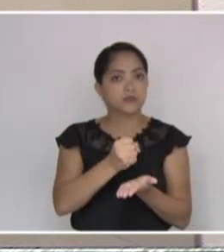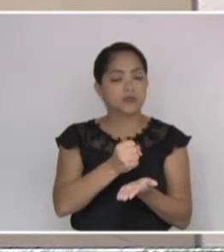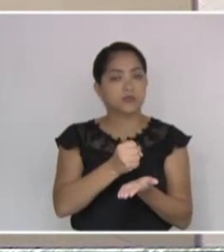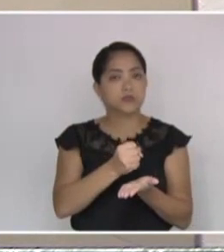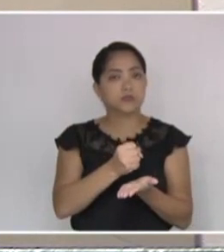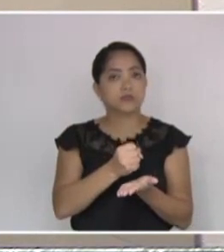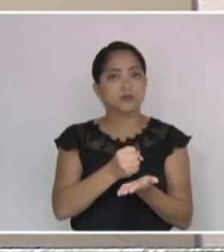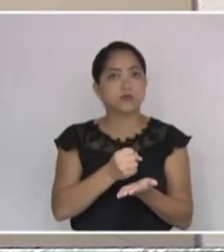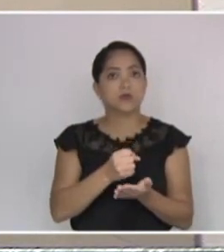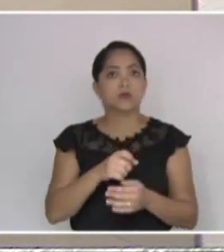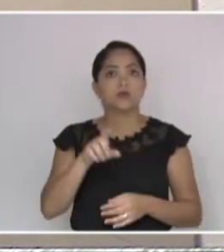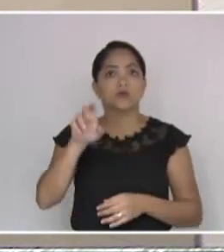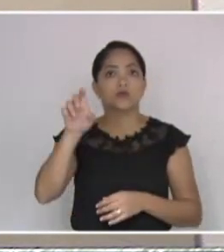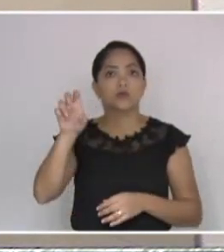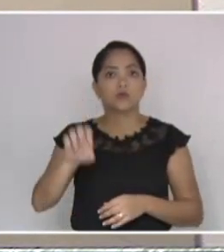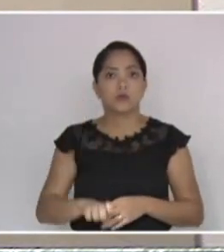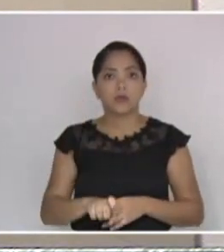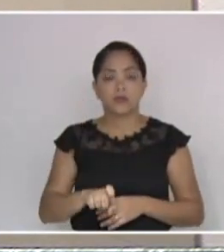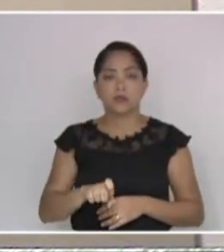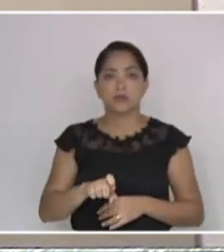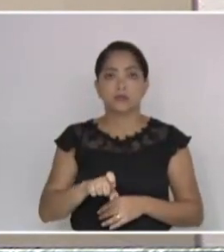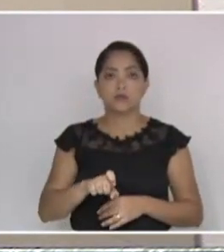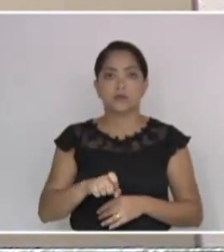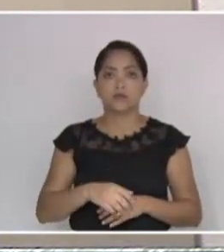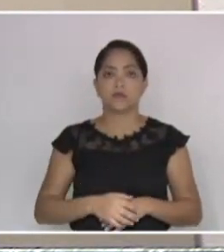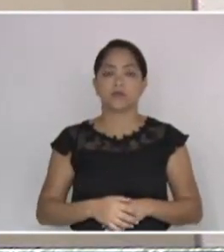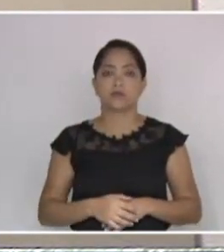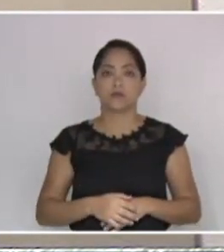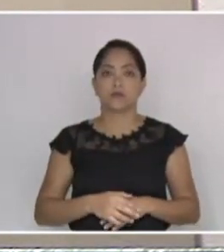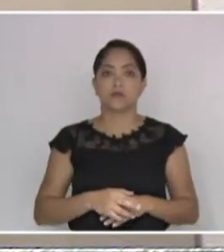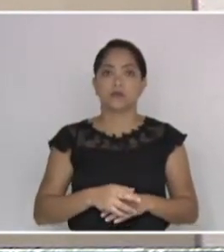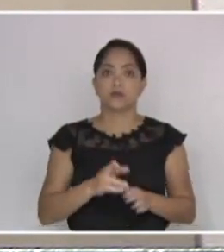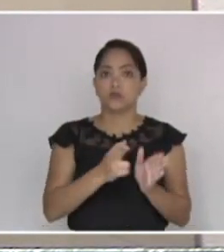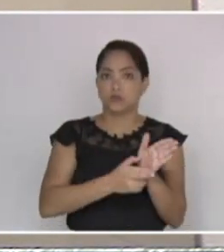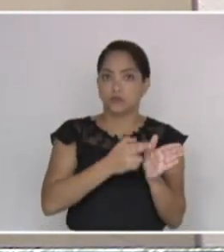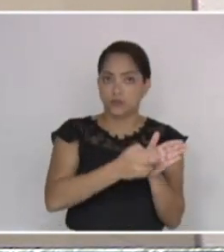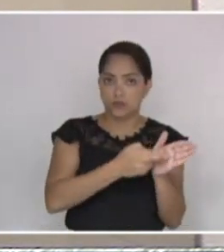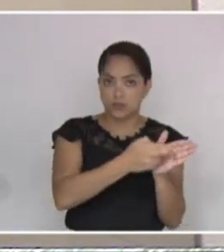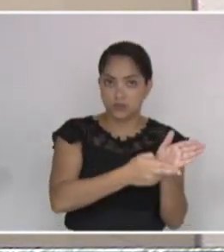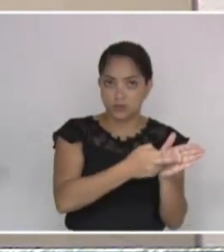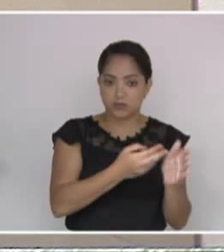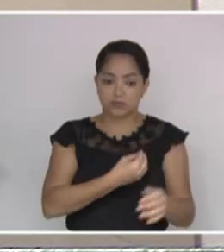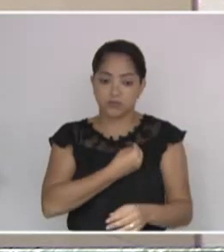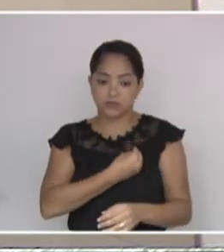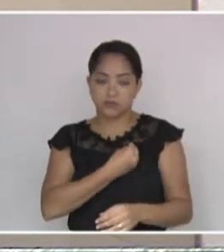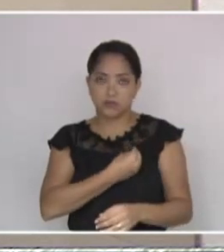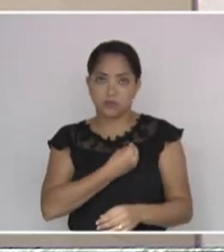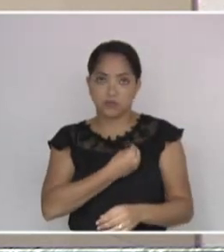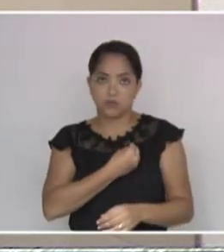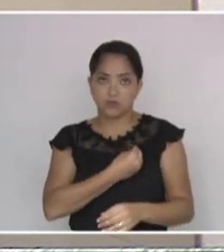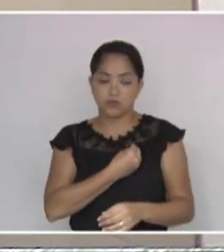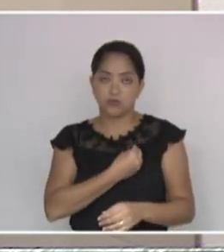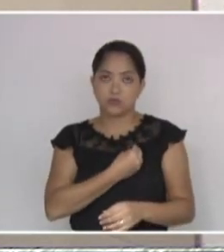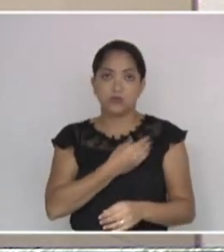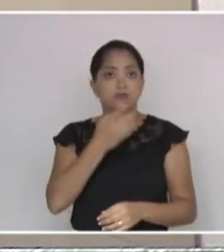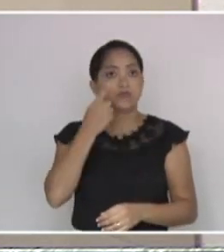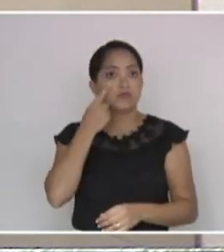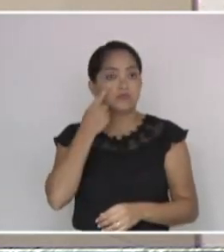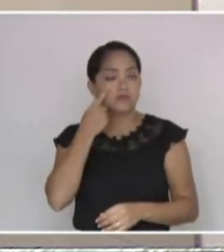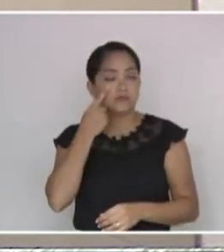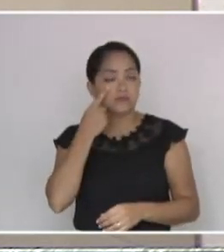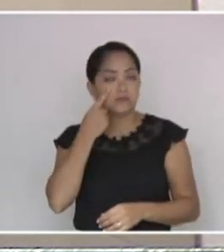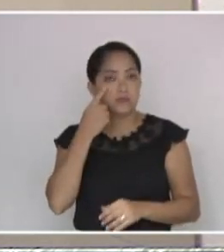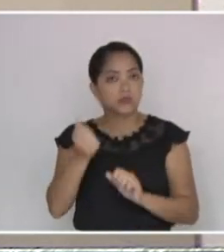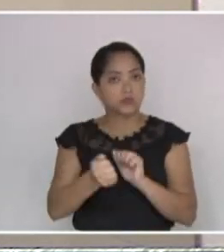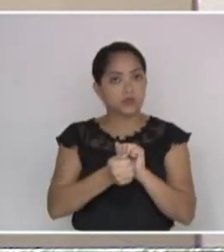do ex-prefeito de Rio Negrinho, meu amigo Osni Schneider, que está aqui e que acompanha o vice-prefeito